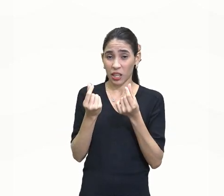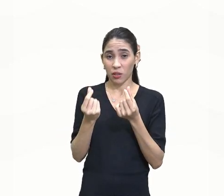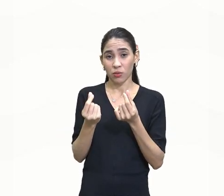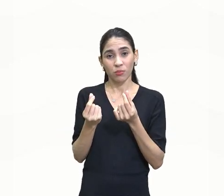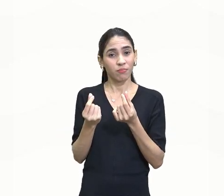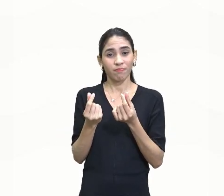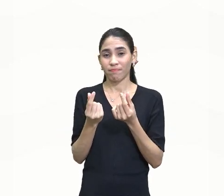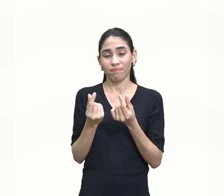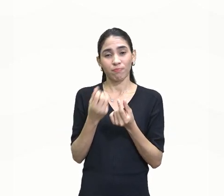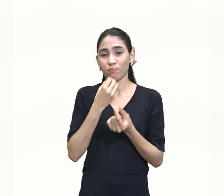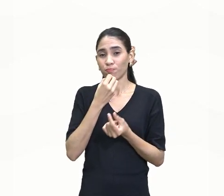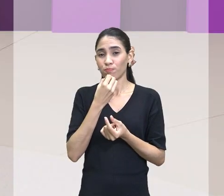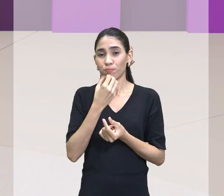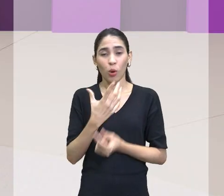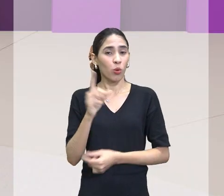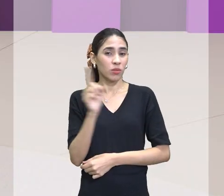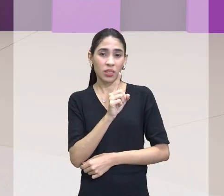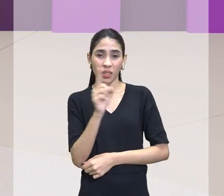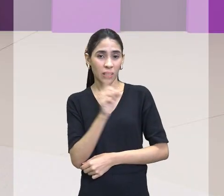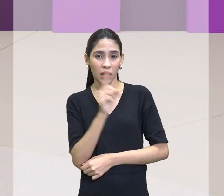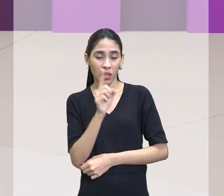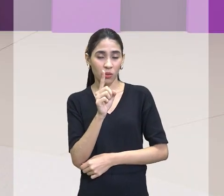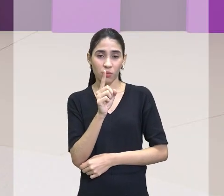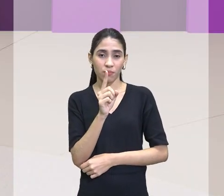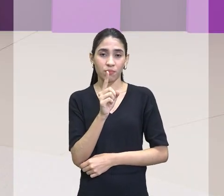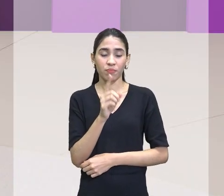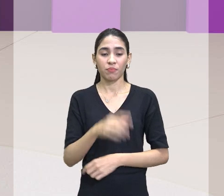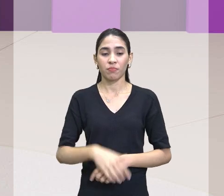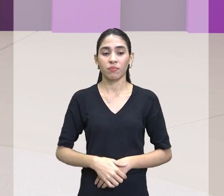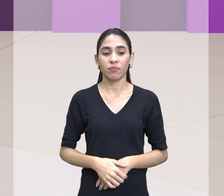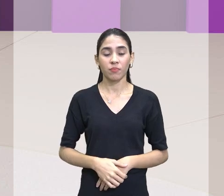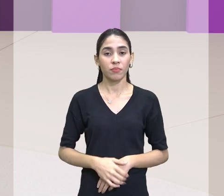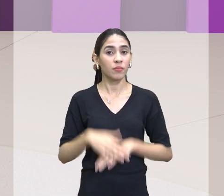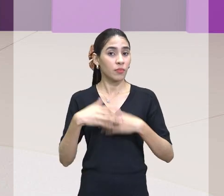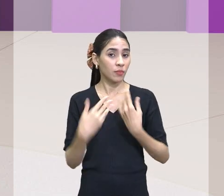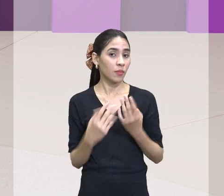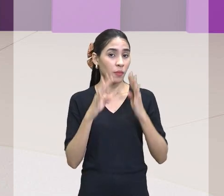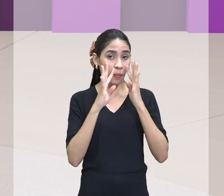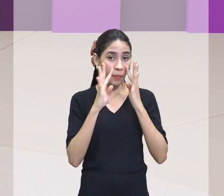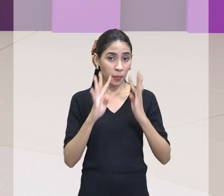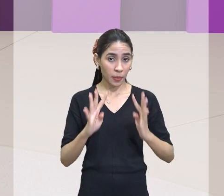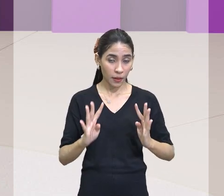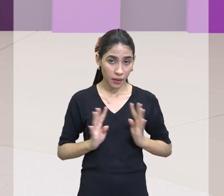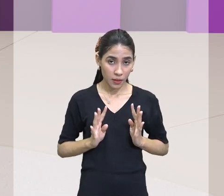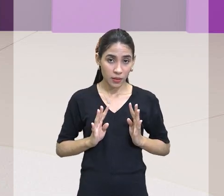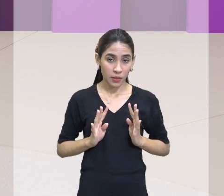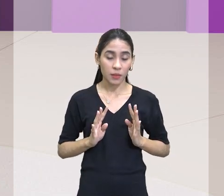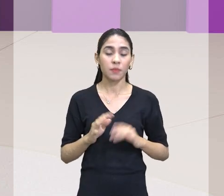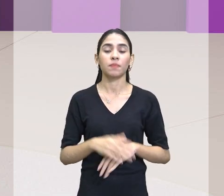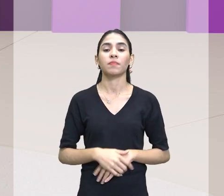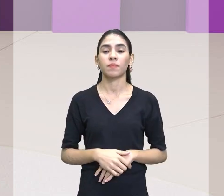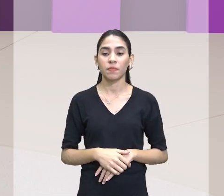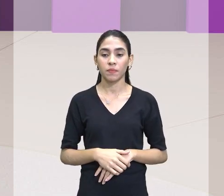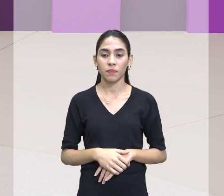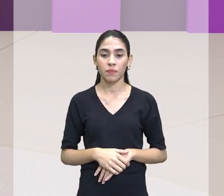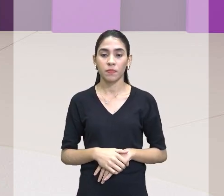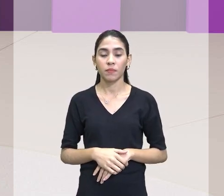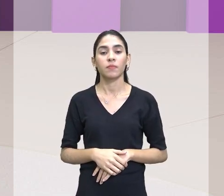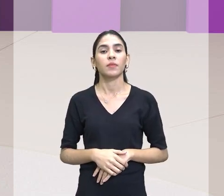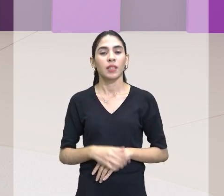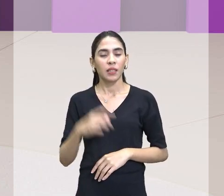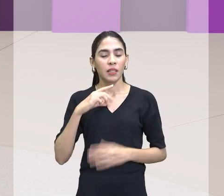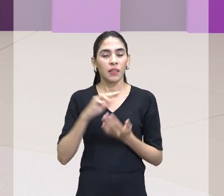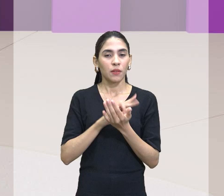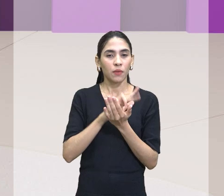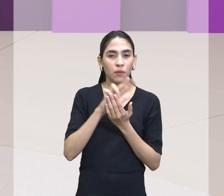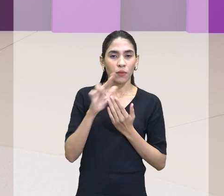lá os valores? Isso gera uma bola de neve. Então, muita atenção nesses casos, tá? A gente tem aí diversas